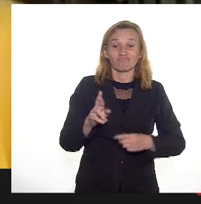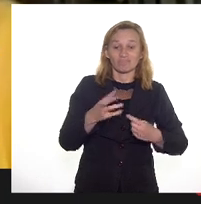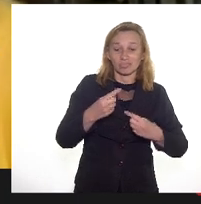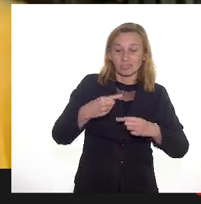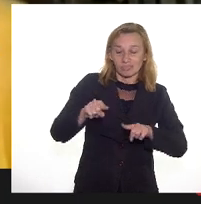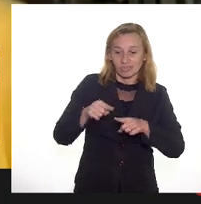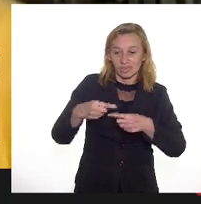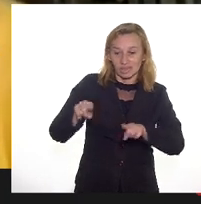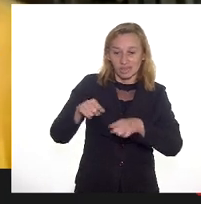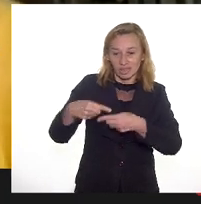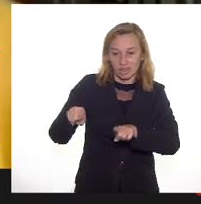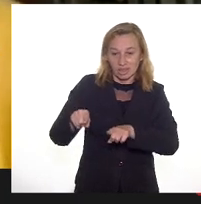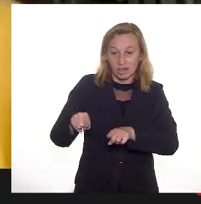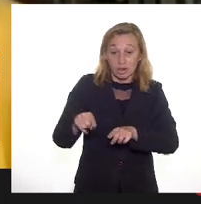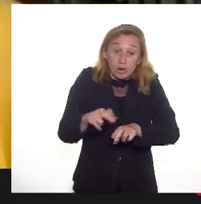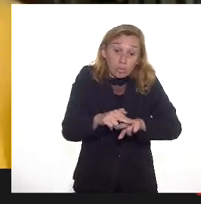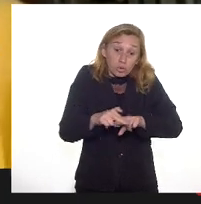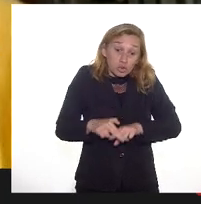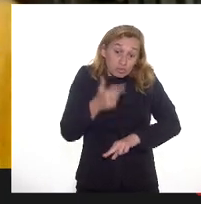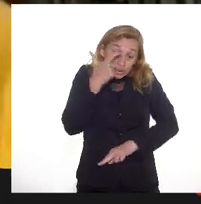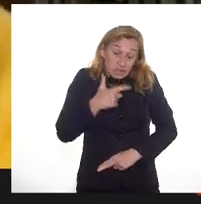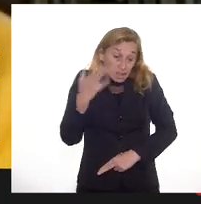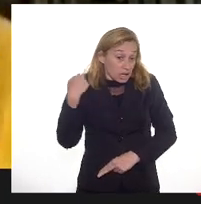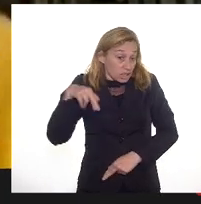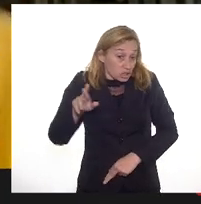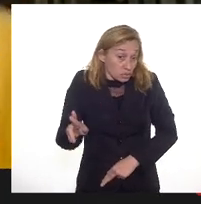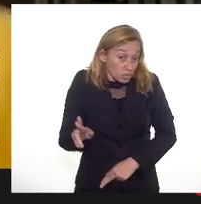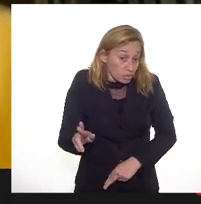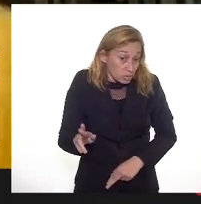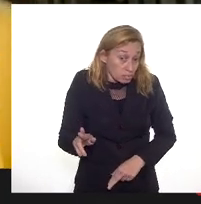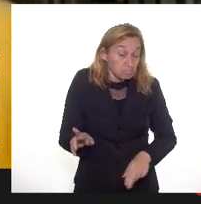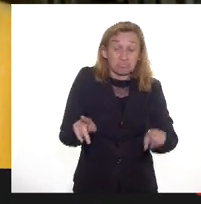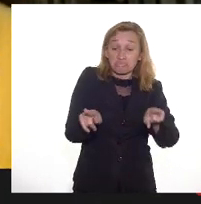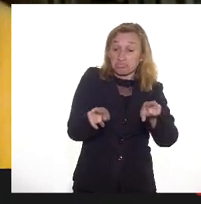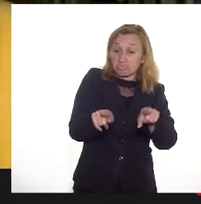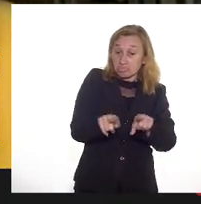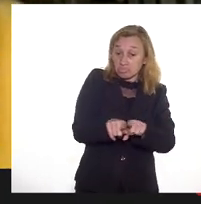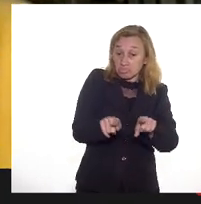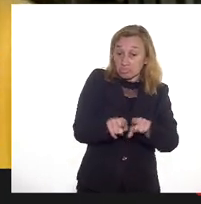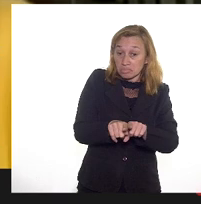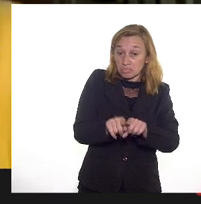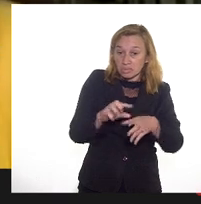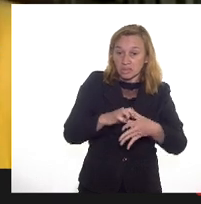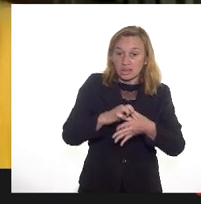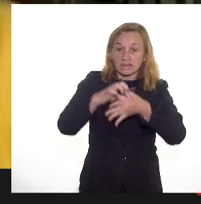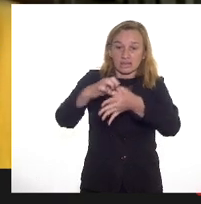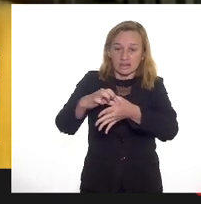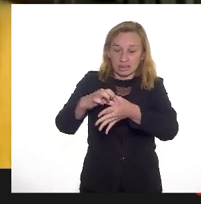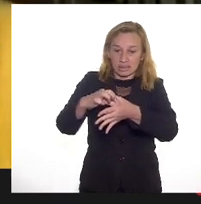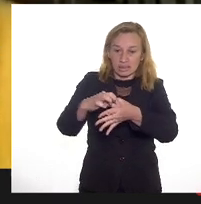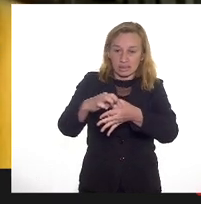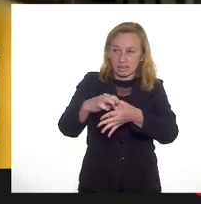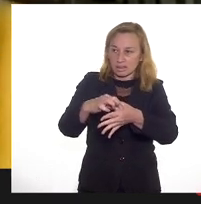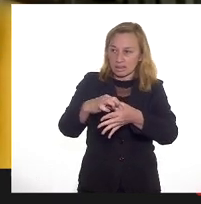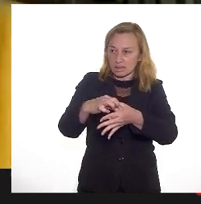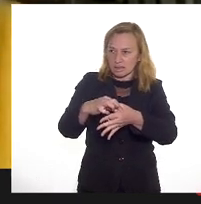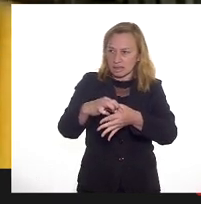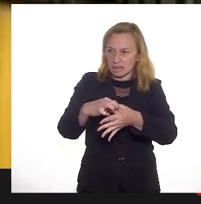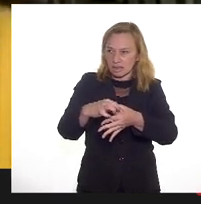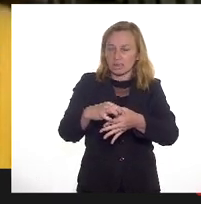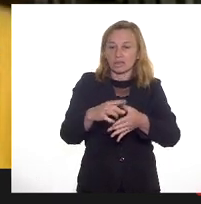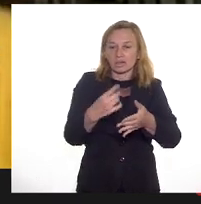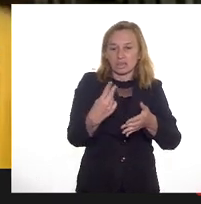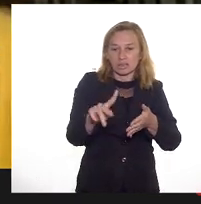perseguidos por sua religiosidade, sobretudo aqueles que me deram o seu tempo participando da